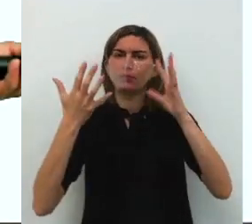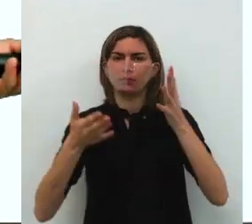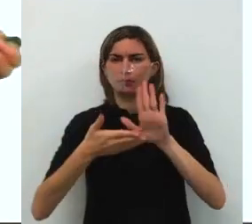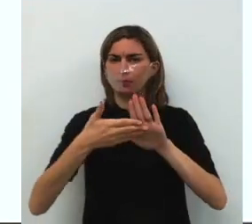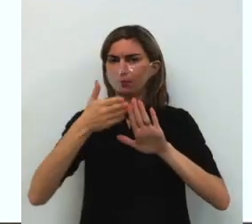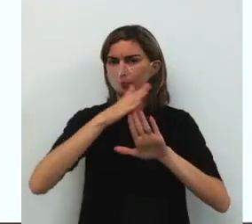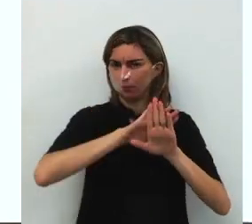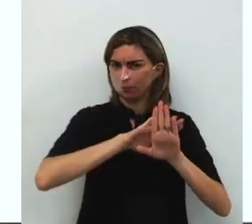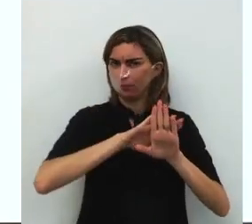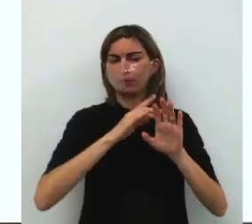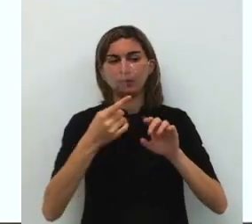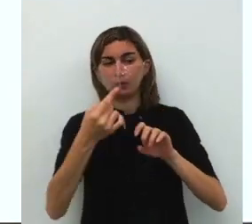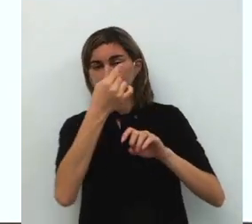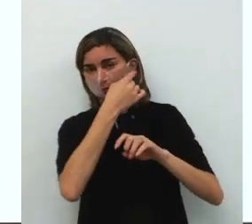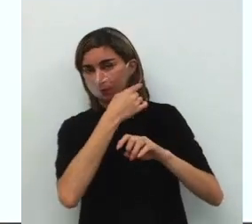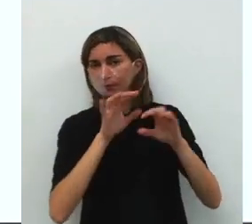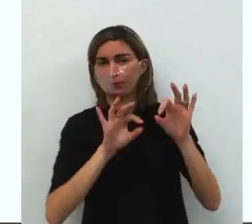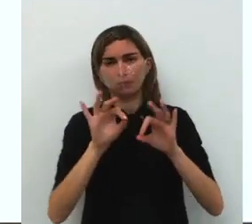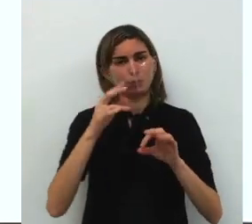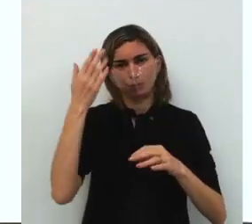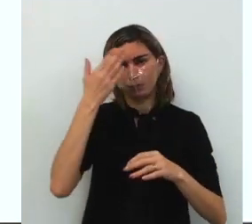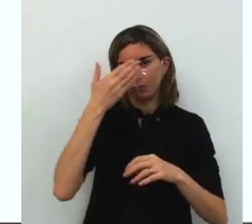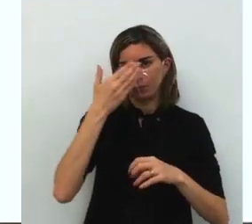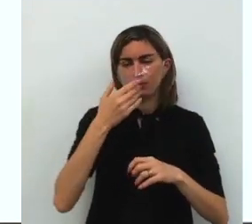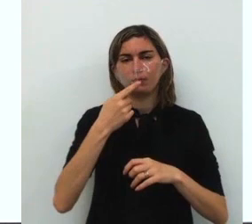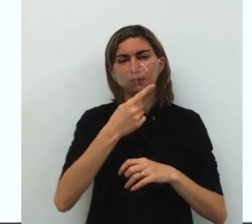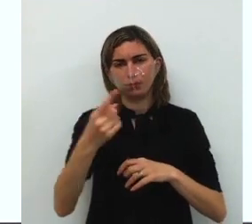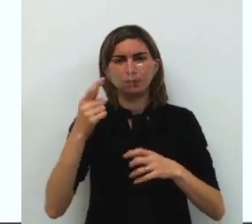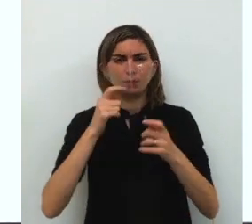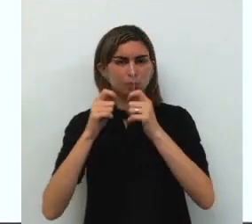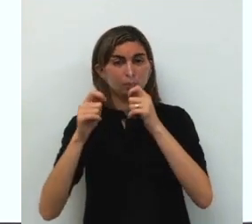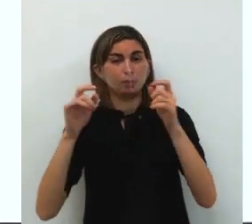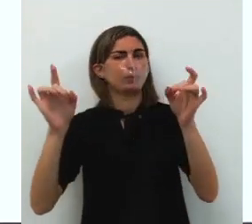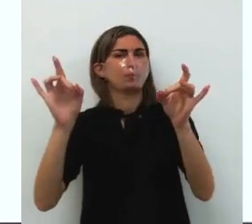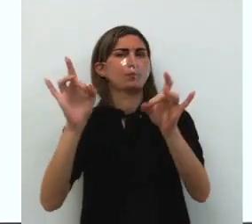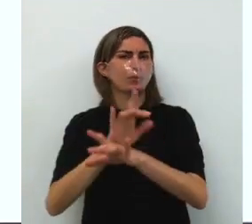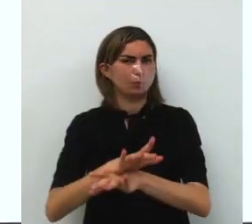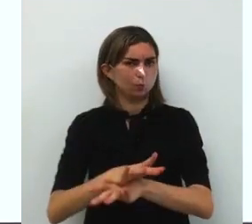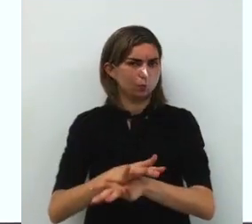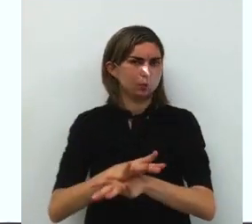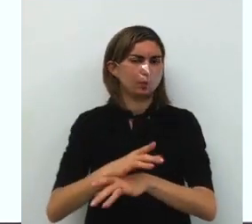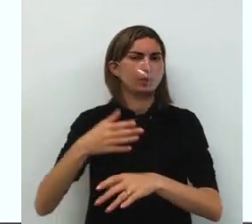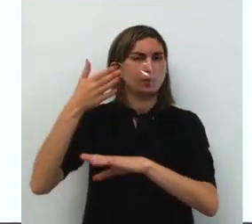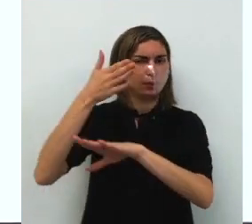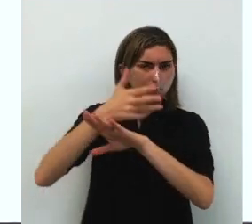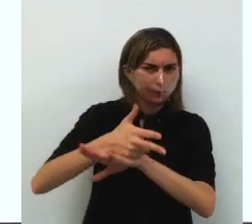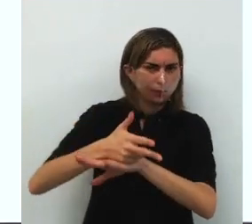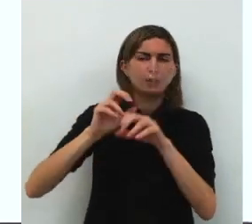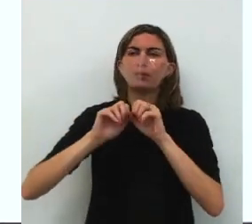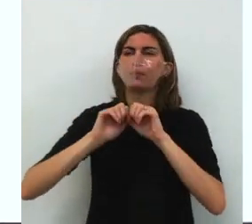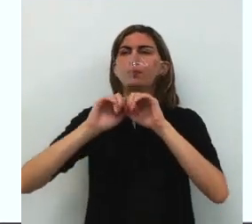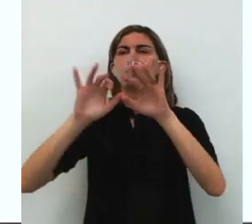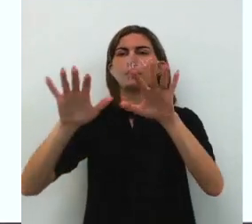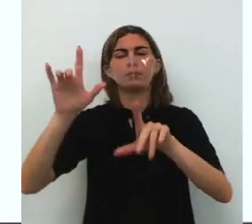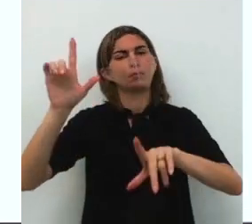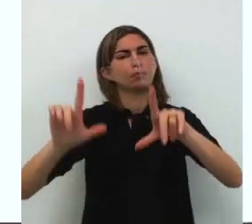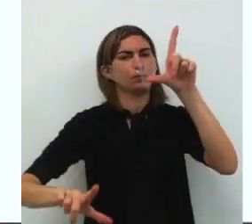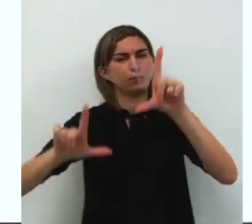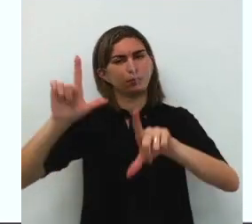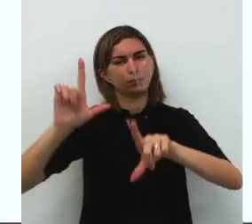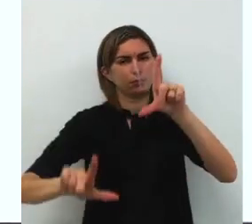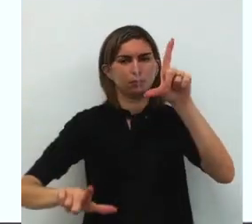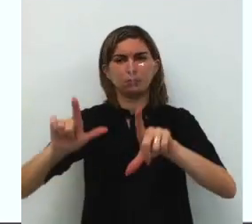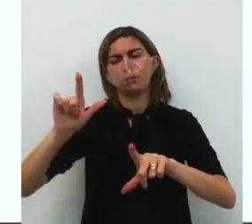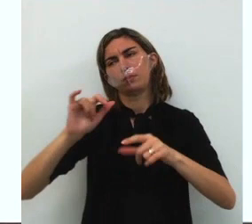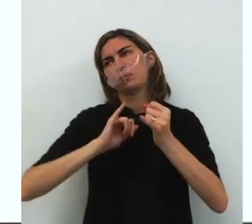nos bastidores, quer dizer, lá atrás, onde você não vê. Você vê a entrevista pronta, certo? Gravada e exibida para você na